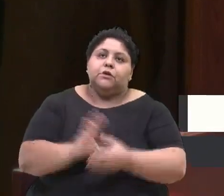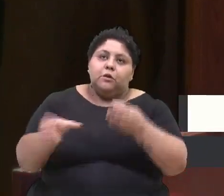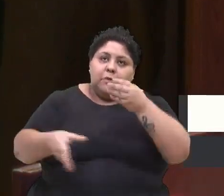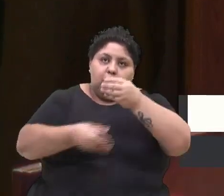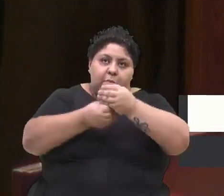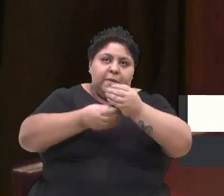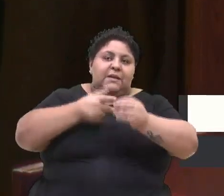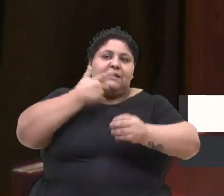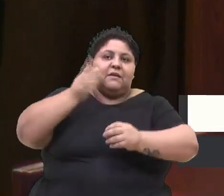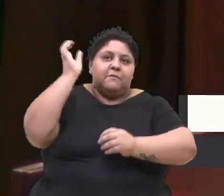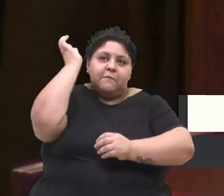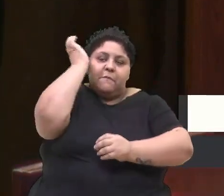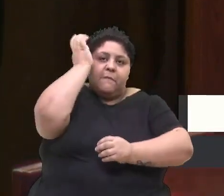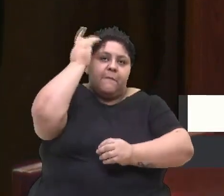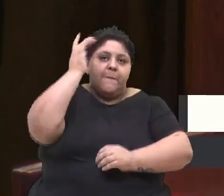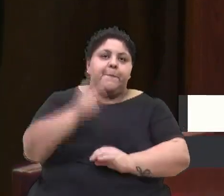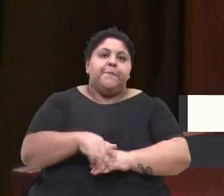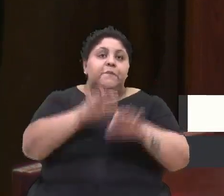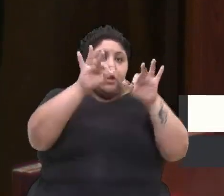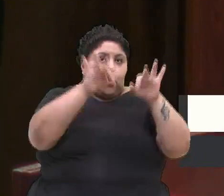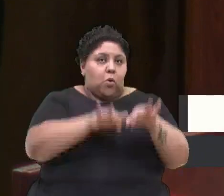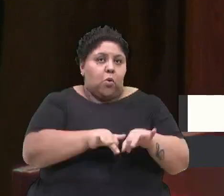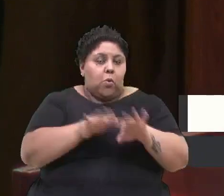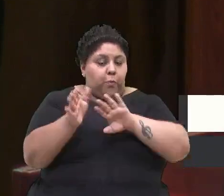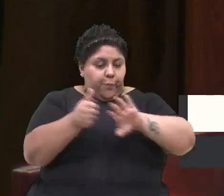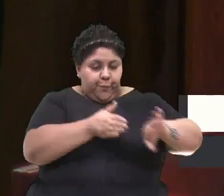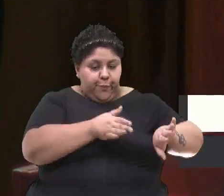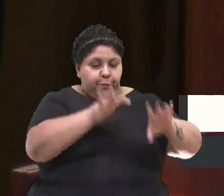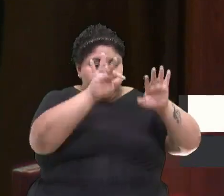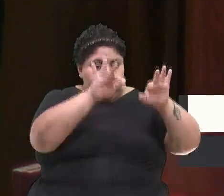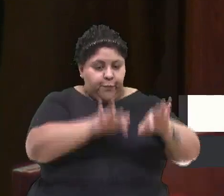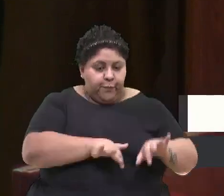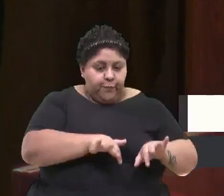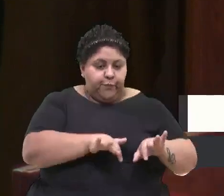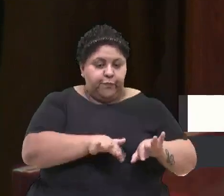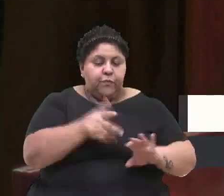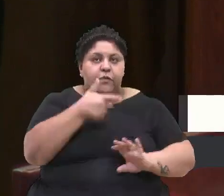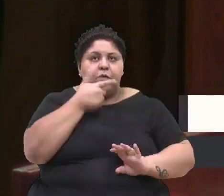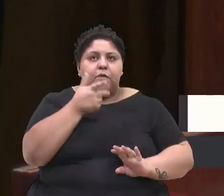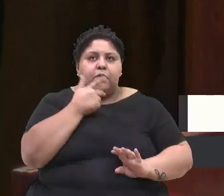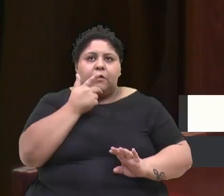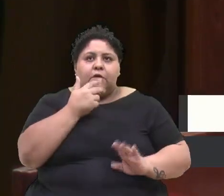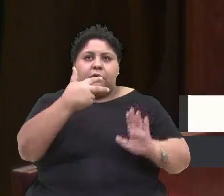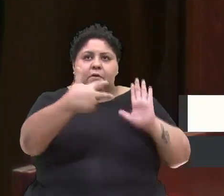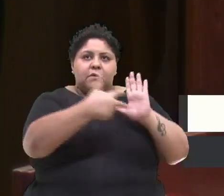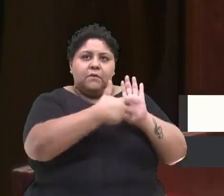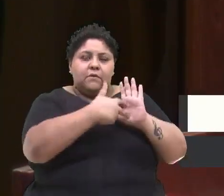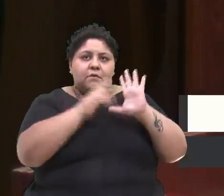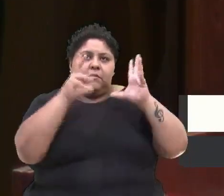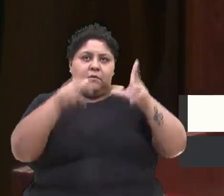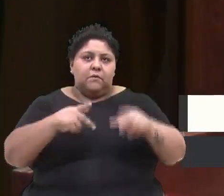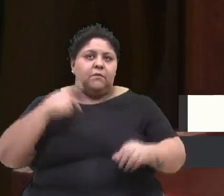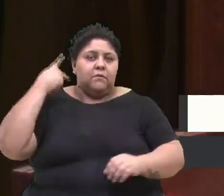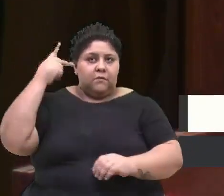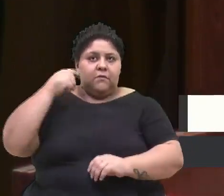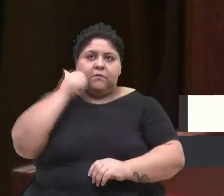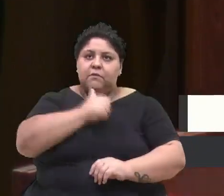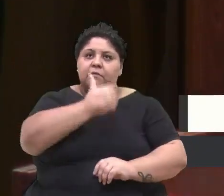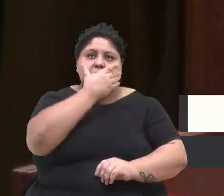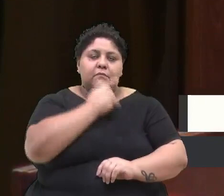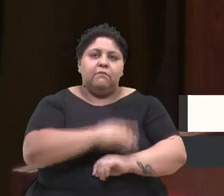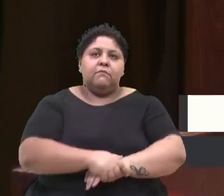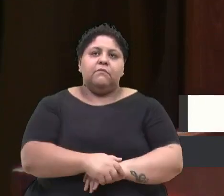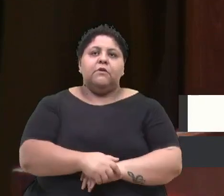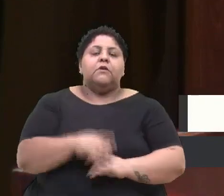E eu concluo esse grande expediente e queria contar com a atenção de todos os colegas vereadores e colegas vereadoras,